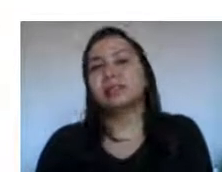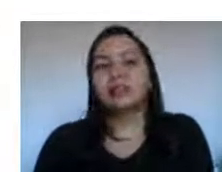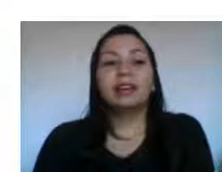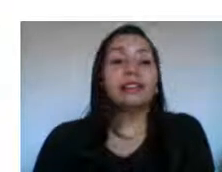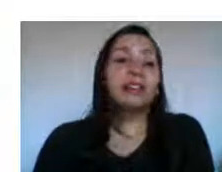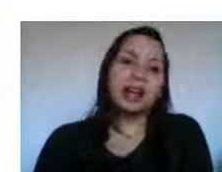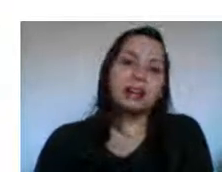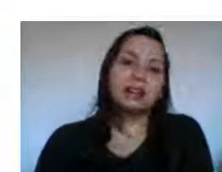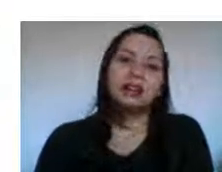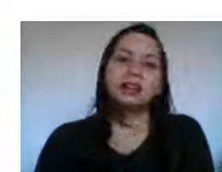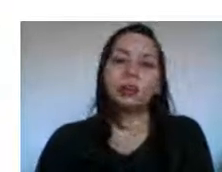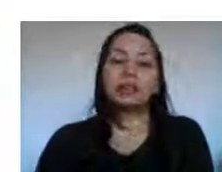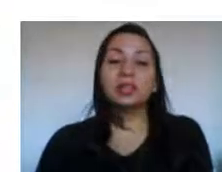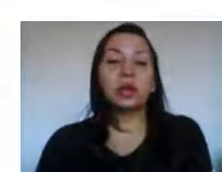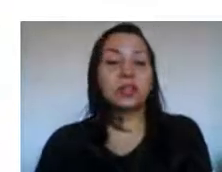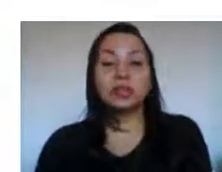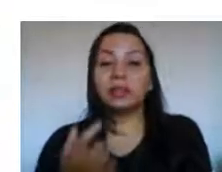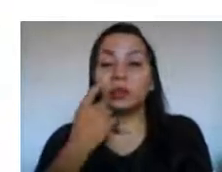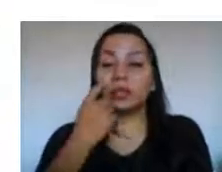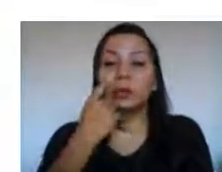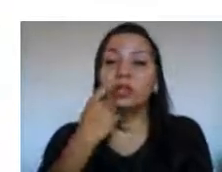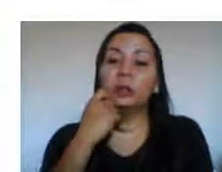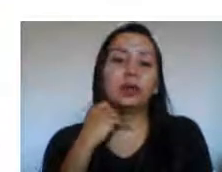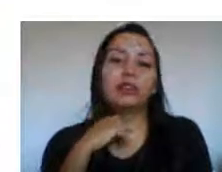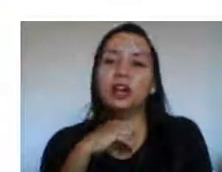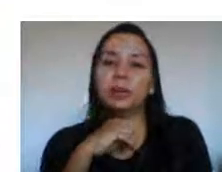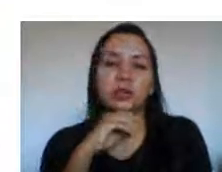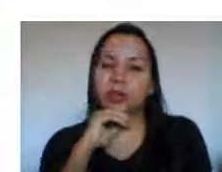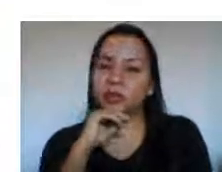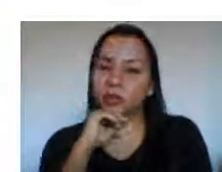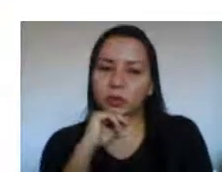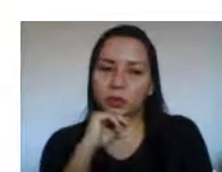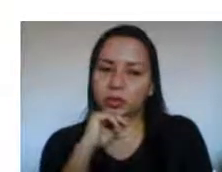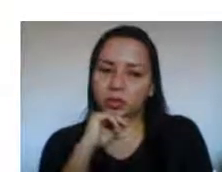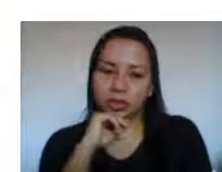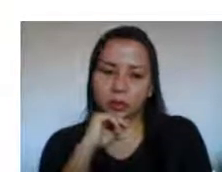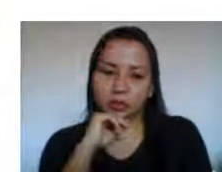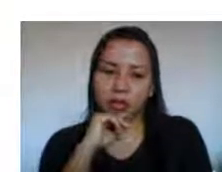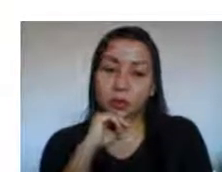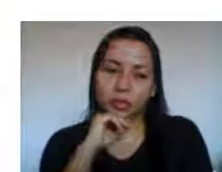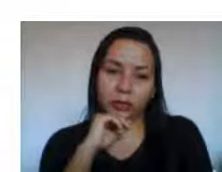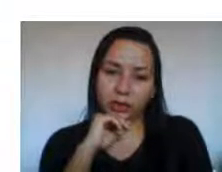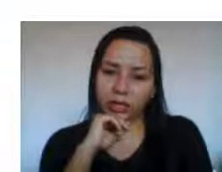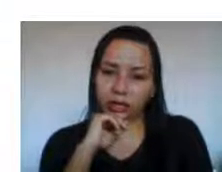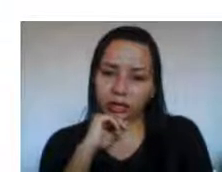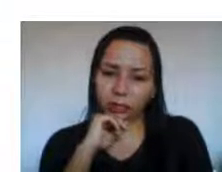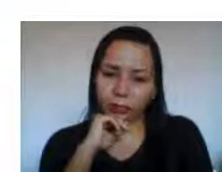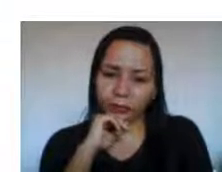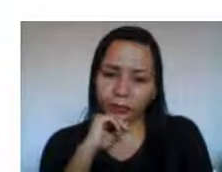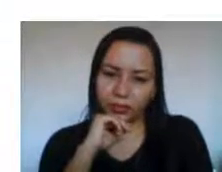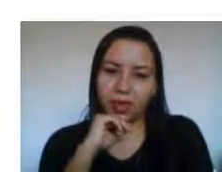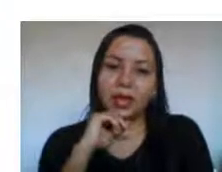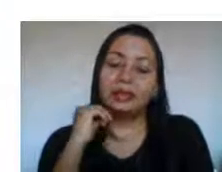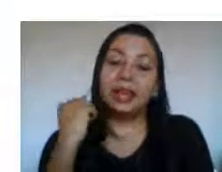Diversas, várias, são as situações em que o ser humano provoca modificações nos ecossistemas, alterando seu